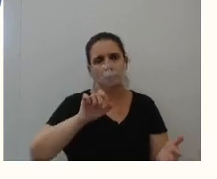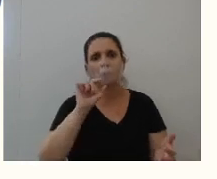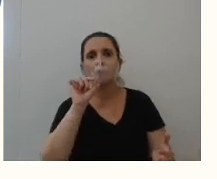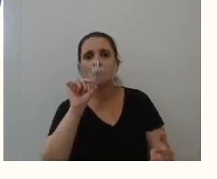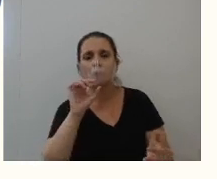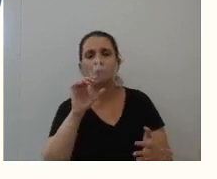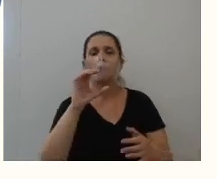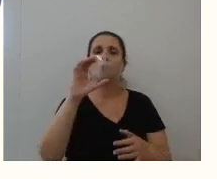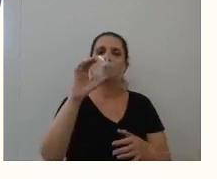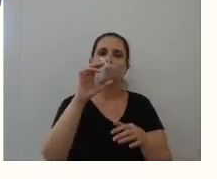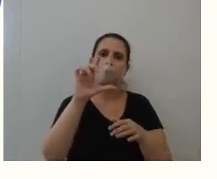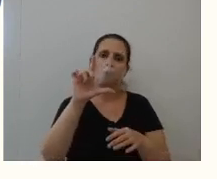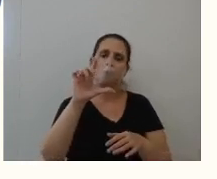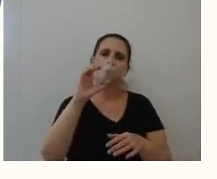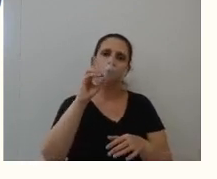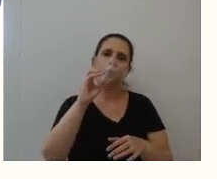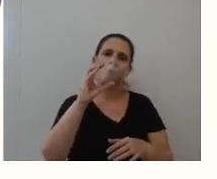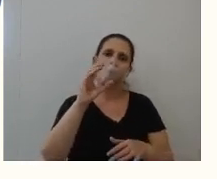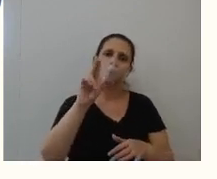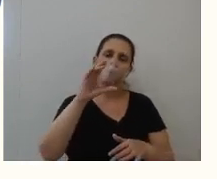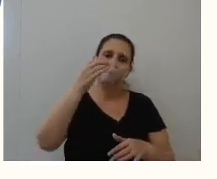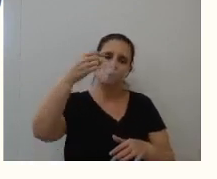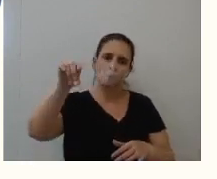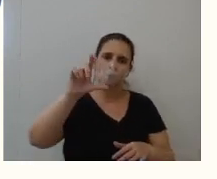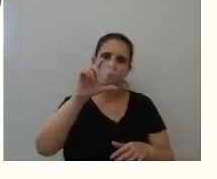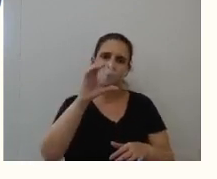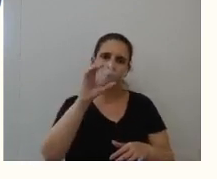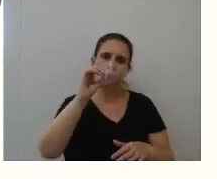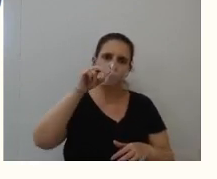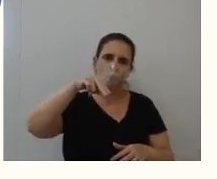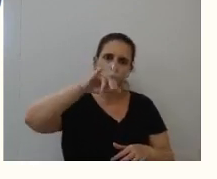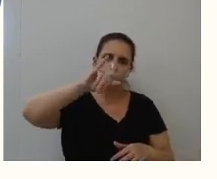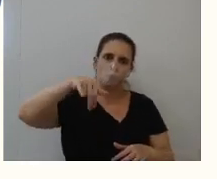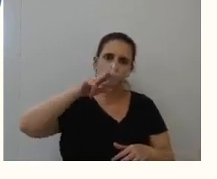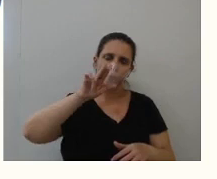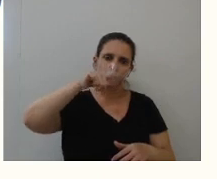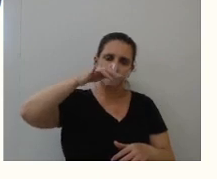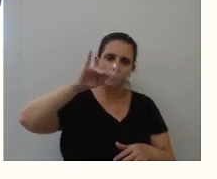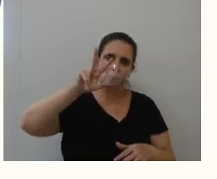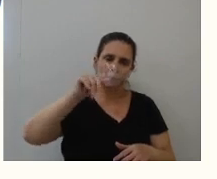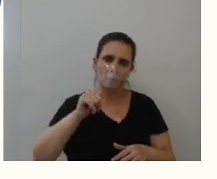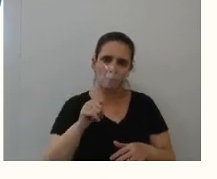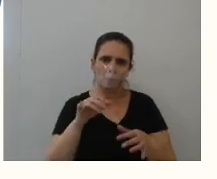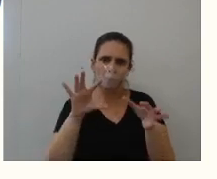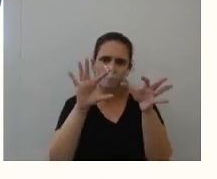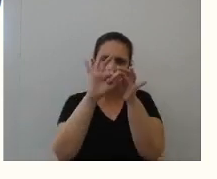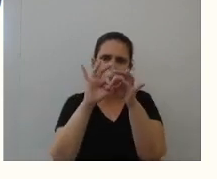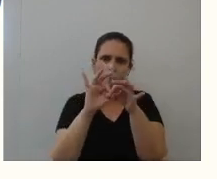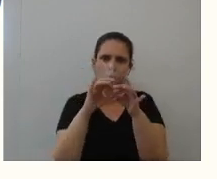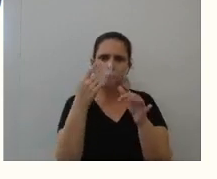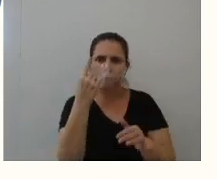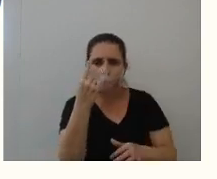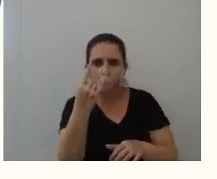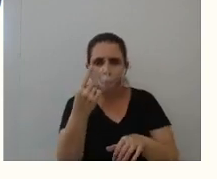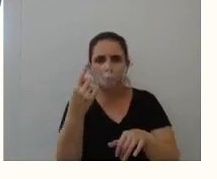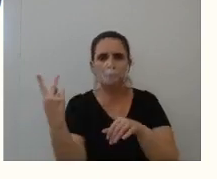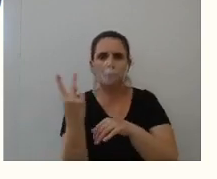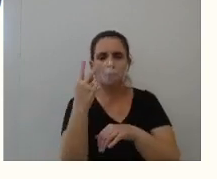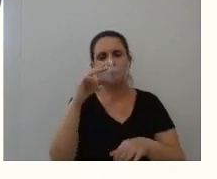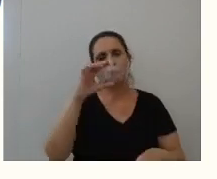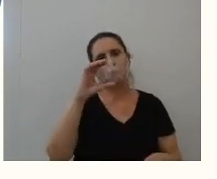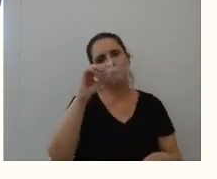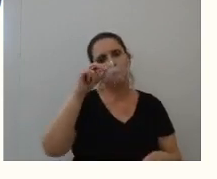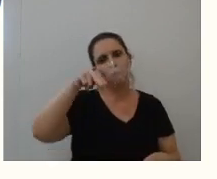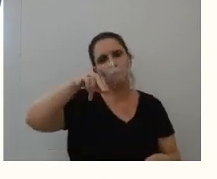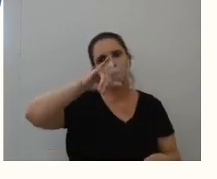locução conjuntiva com valor consecutivo. É a união de duas palavrinhas com valor de uma conjunção